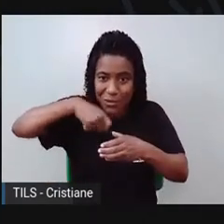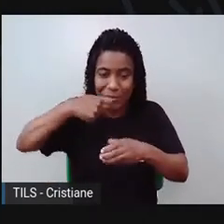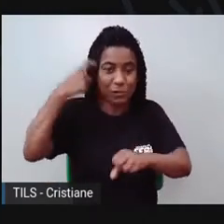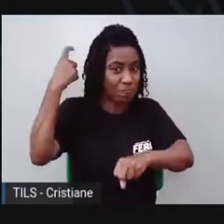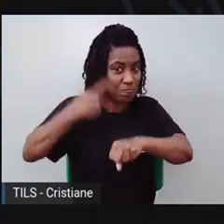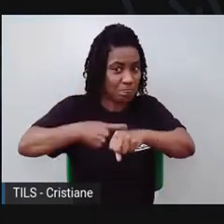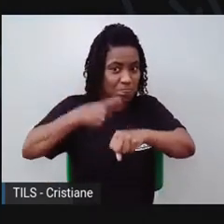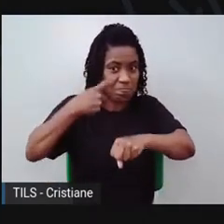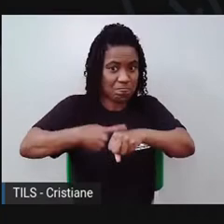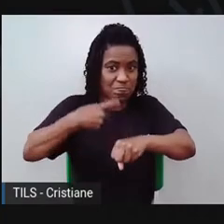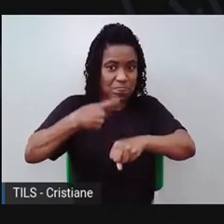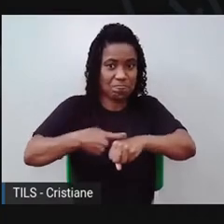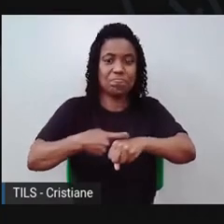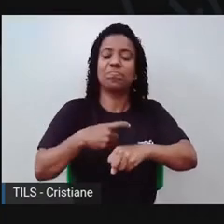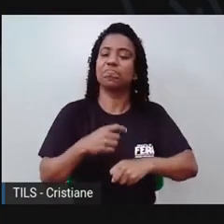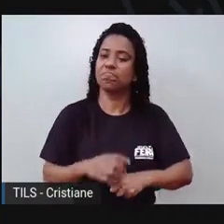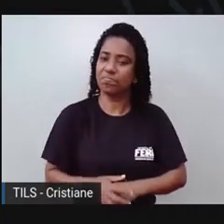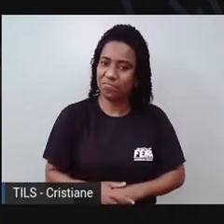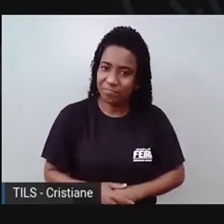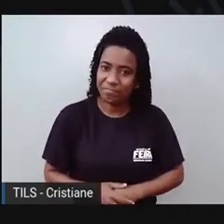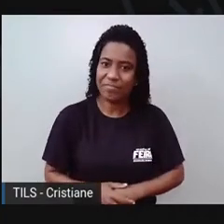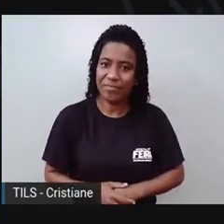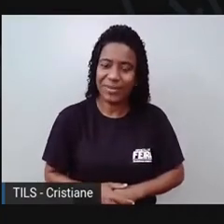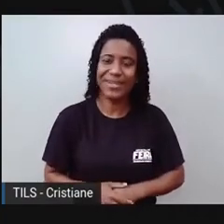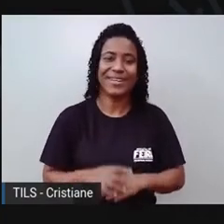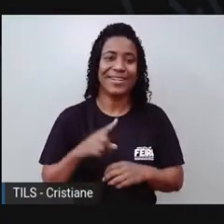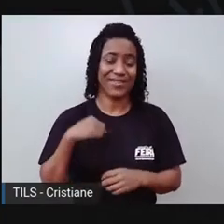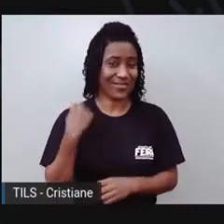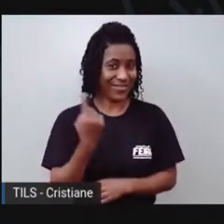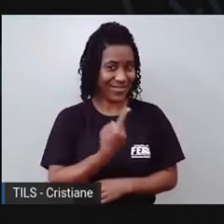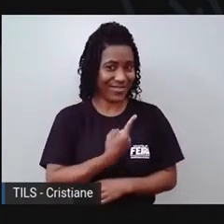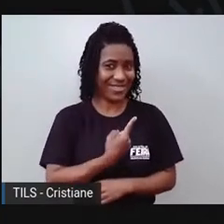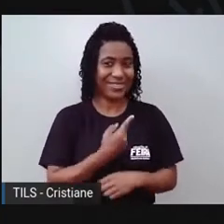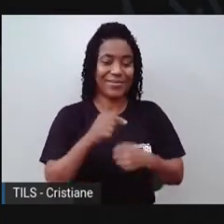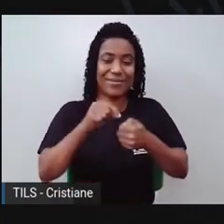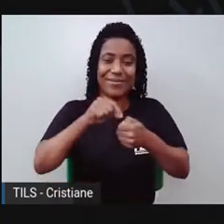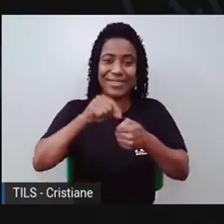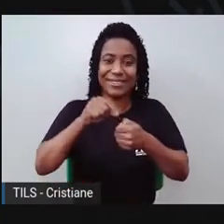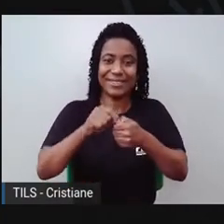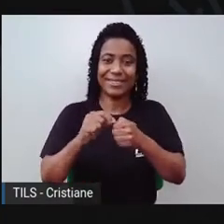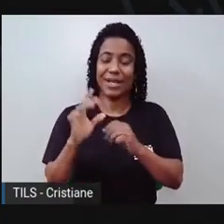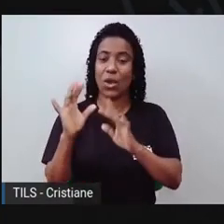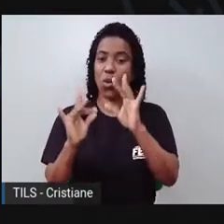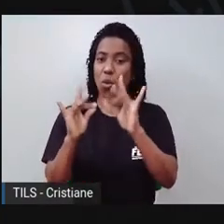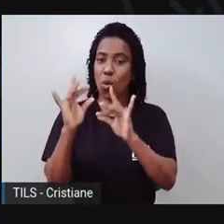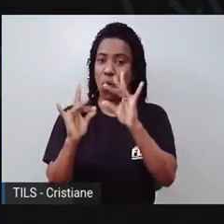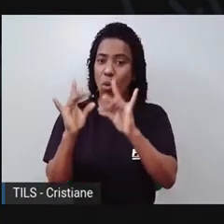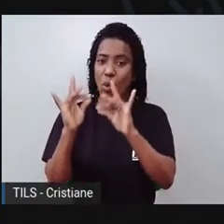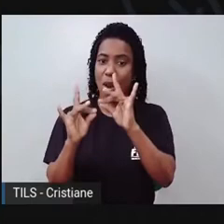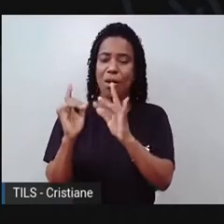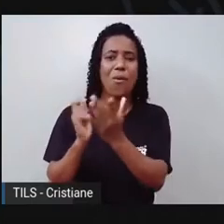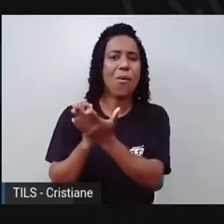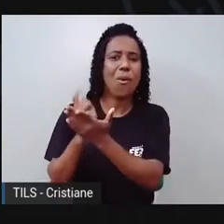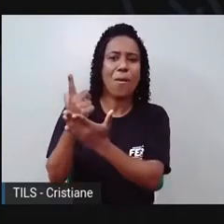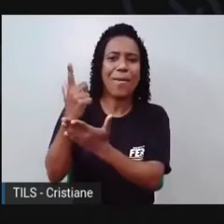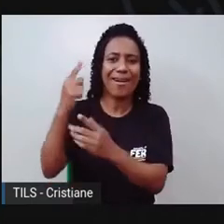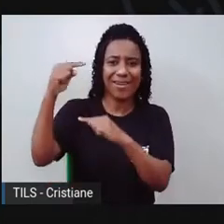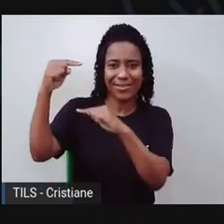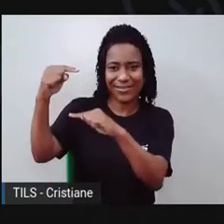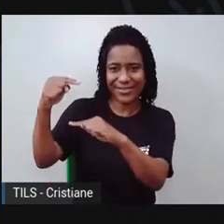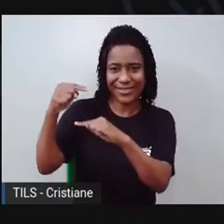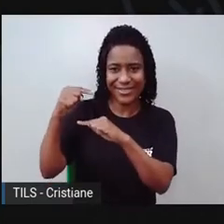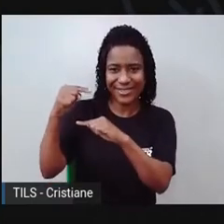mesmo. Então a gente vai fazer, a Pró vai trabalhar com uma cola industrial dessas compradas, né, que a gente usa na